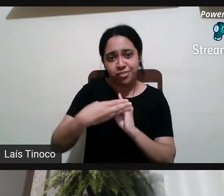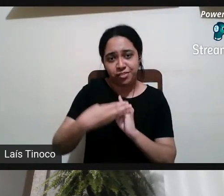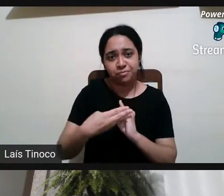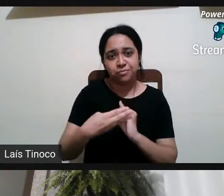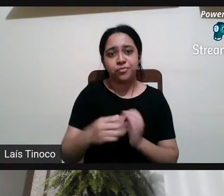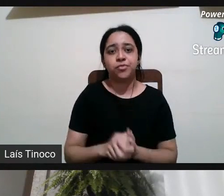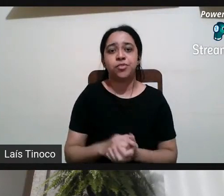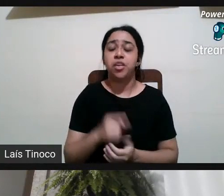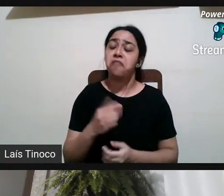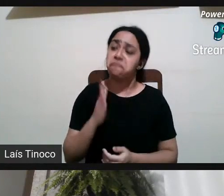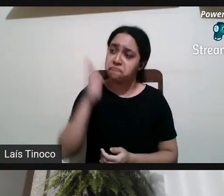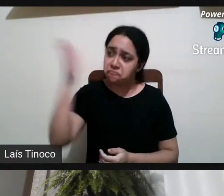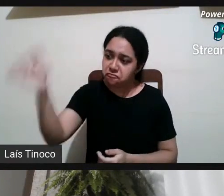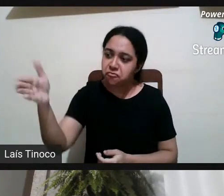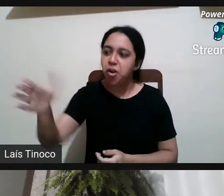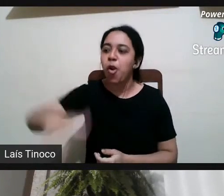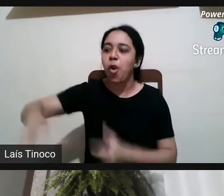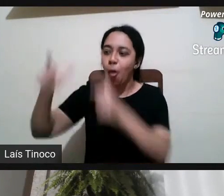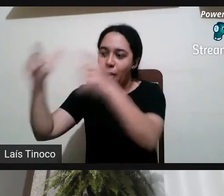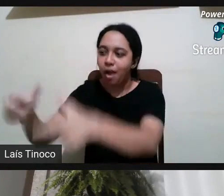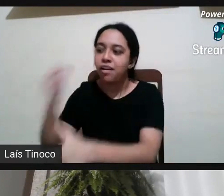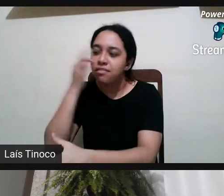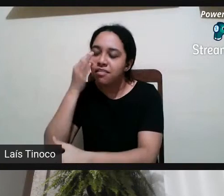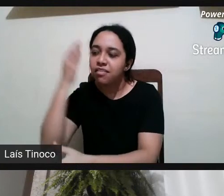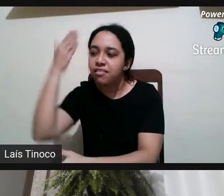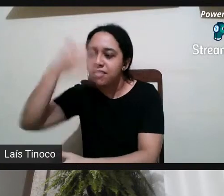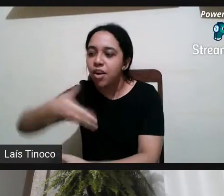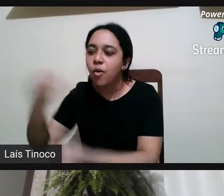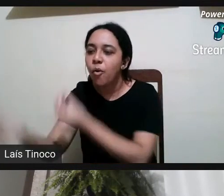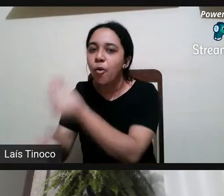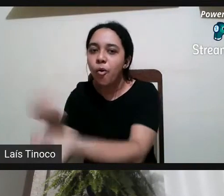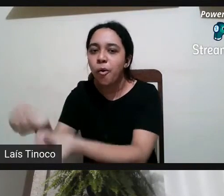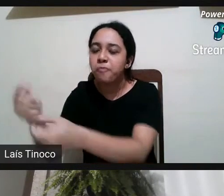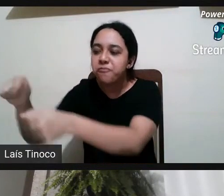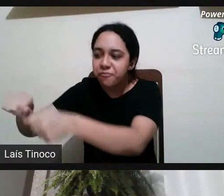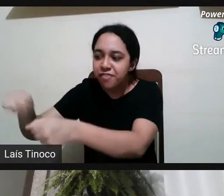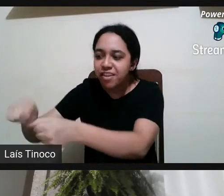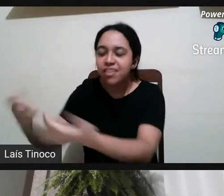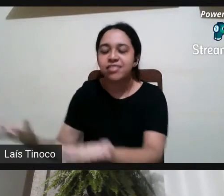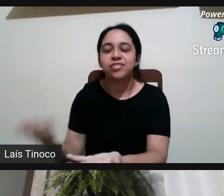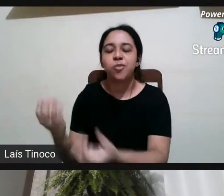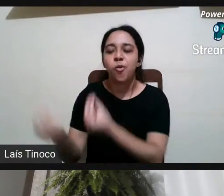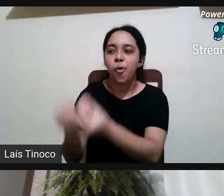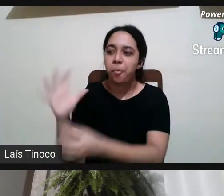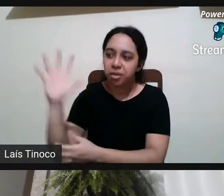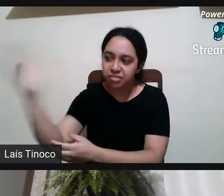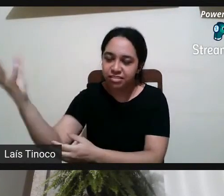Fui a campo conhecer como eles fazem